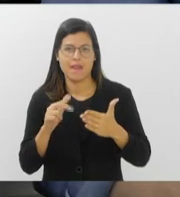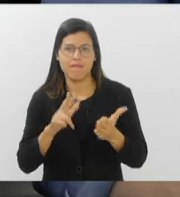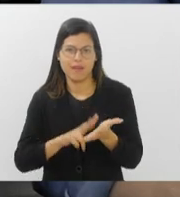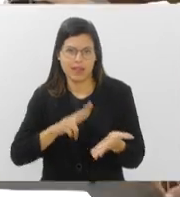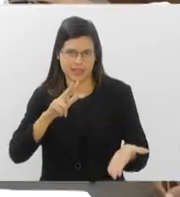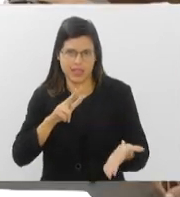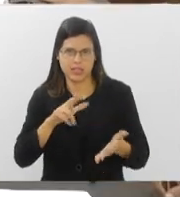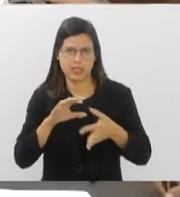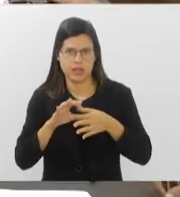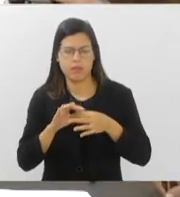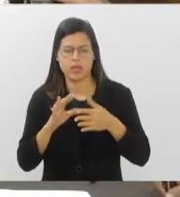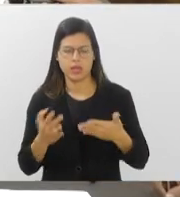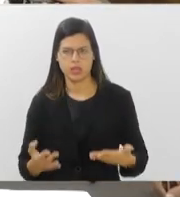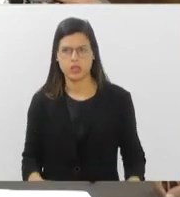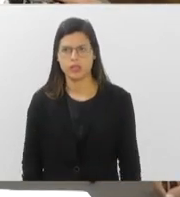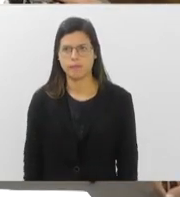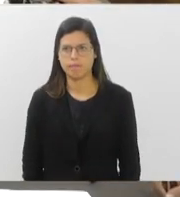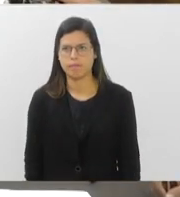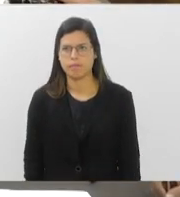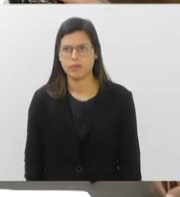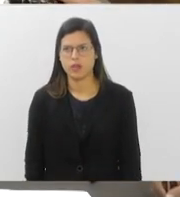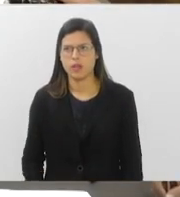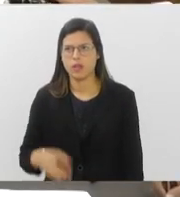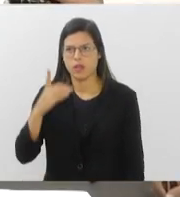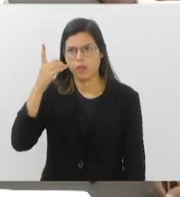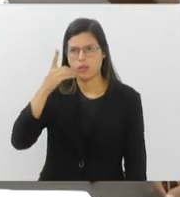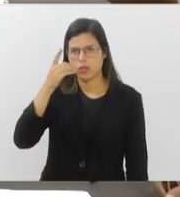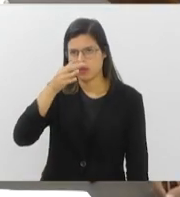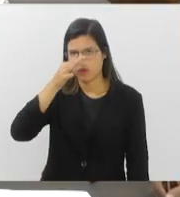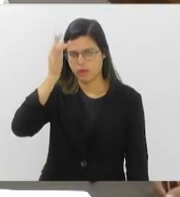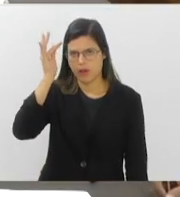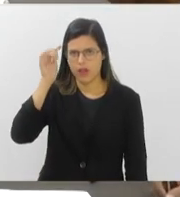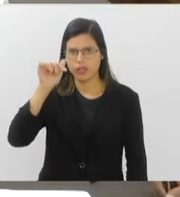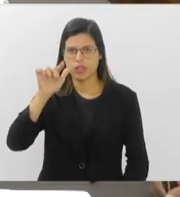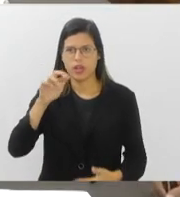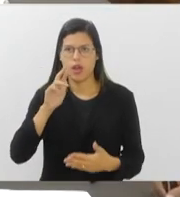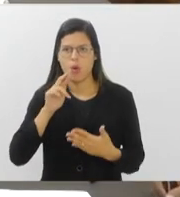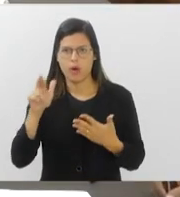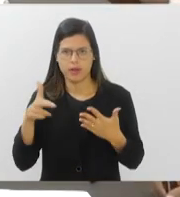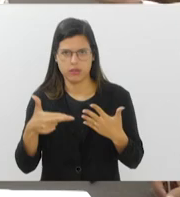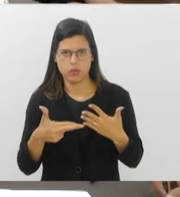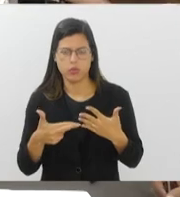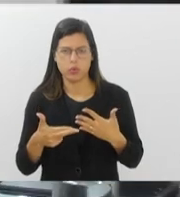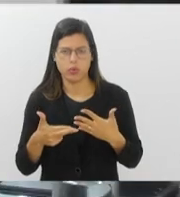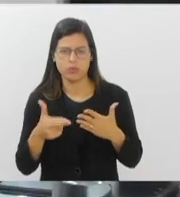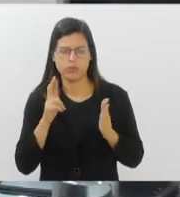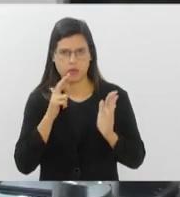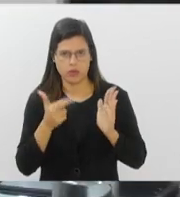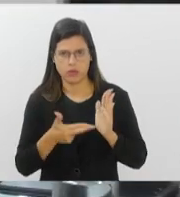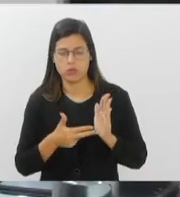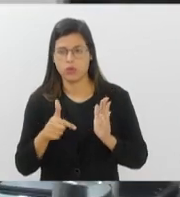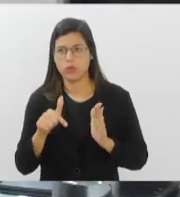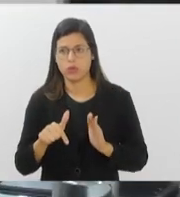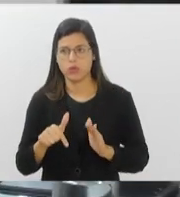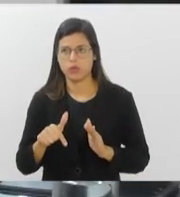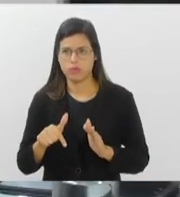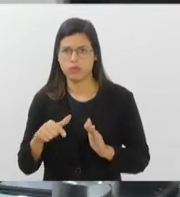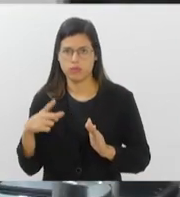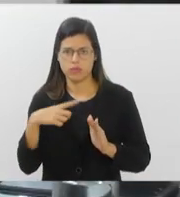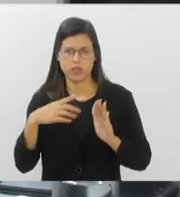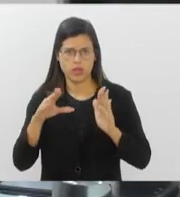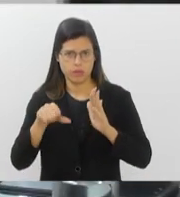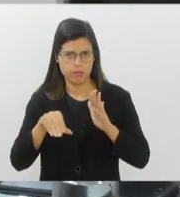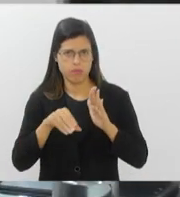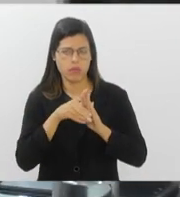credenciadas. É o deputado Fred que é o relator, né? É. Já fica aqui, deputado Fred. No plenário, a gente faz certamente virá as emendas aí, deputado Luiz Paulo, que eu